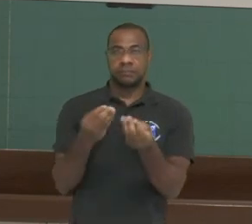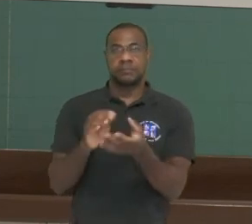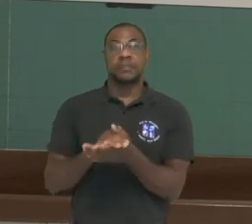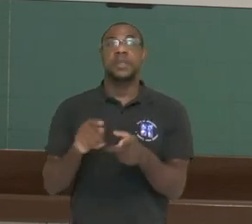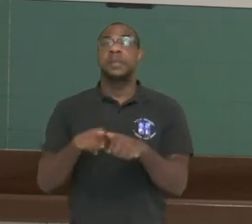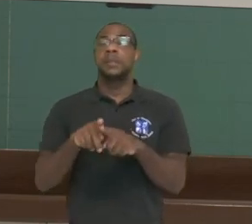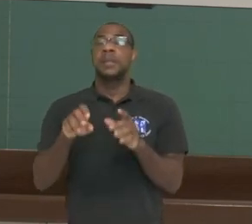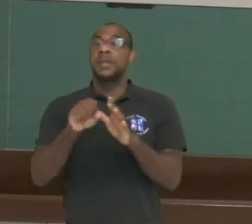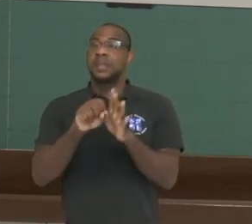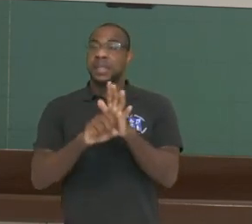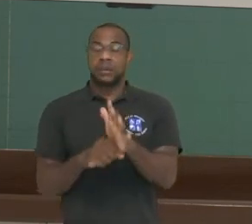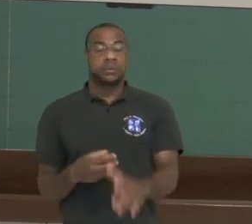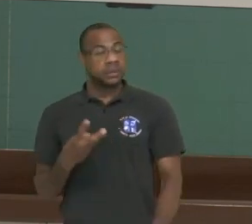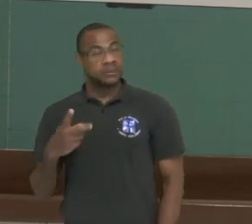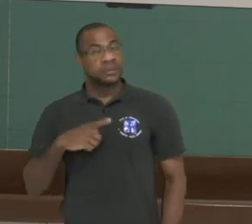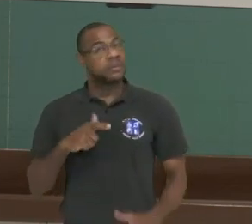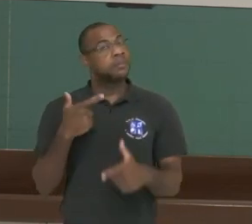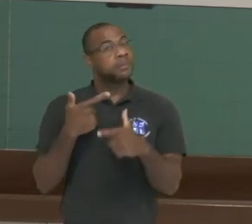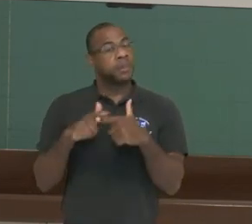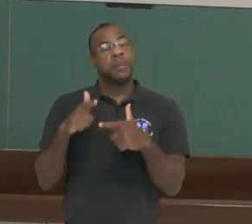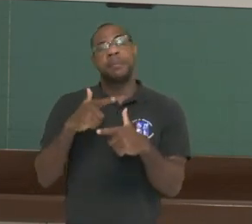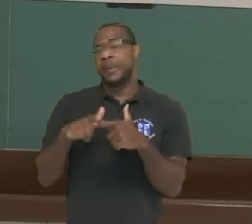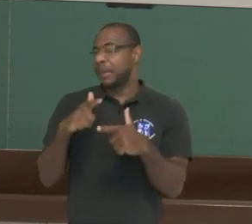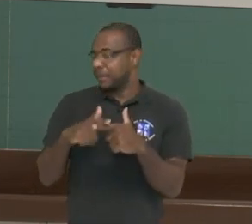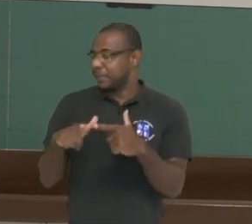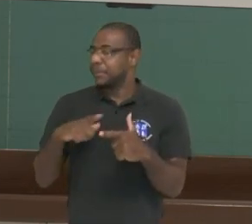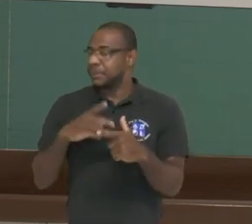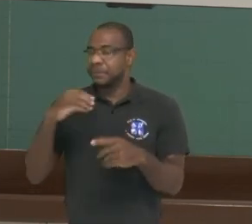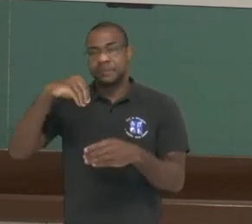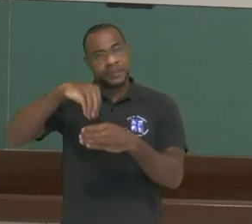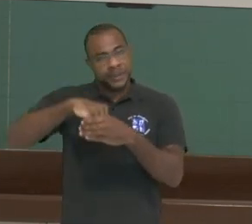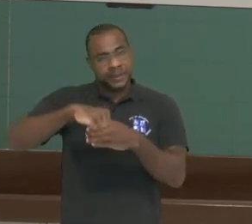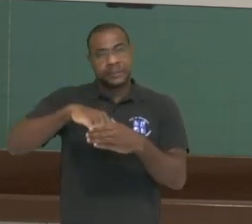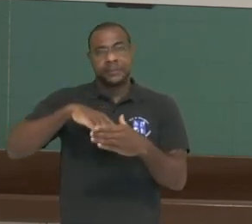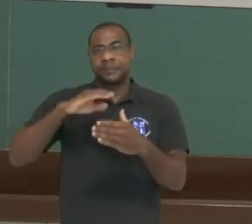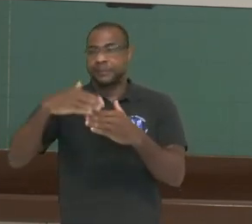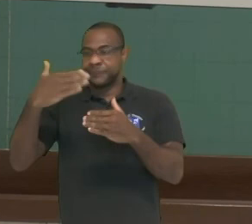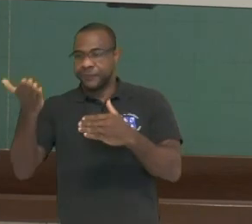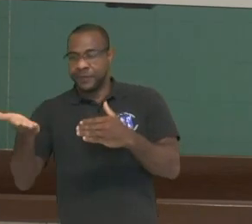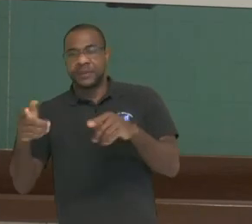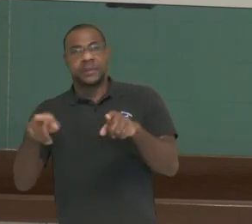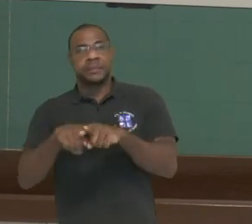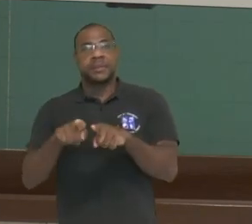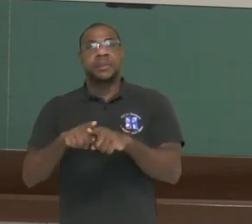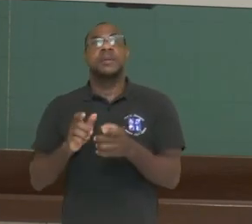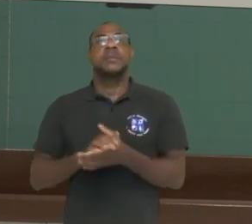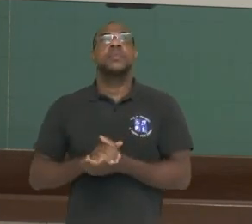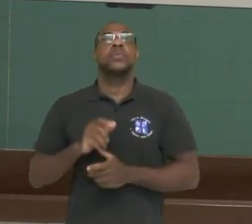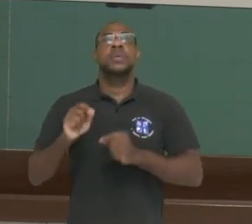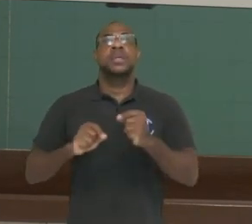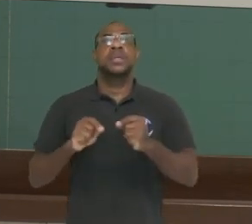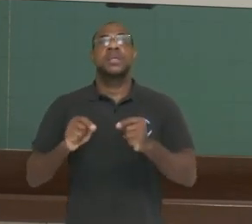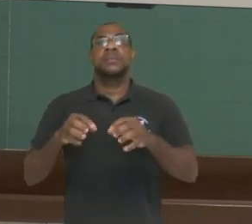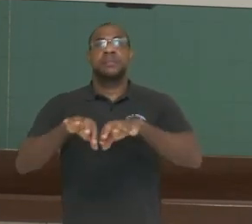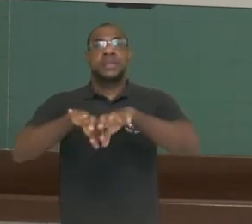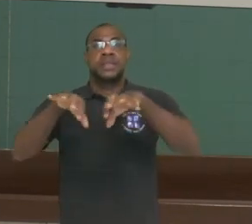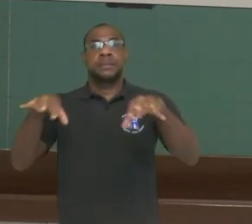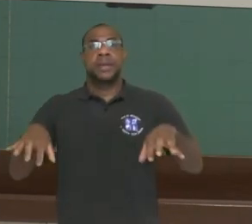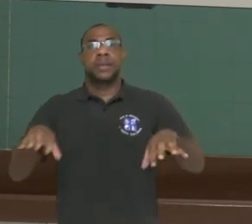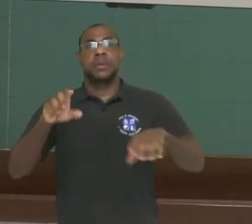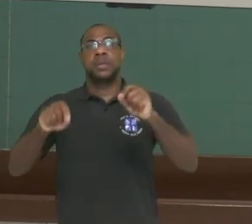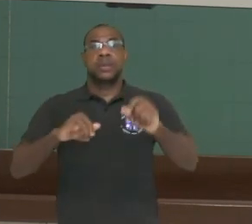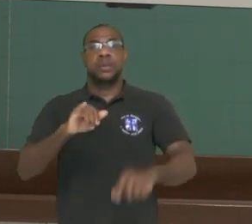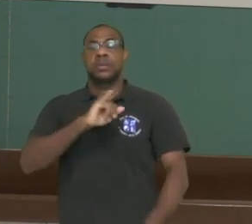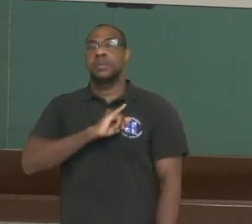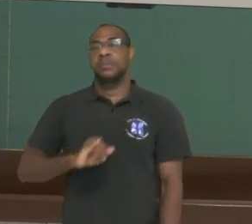III, uma crise prolongada, motivada por fatores internos e externos, que desorganizou o Império